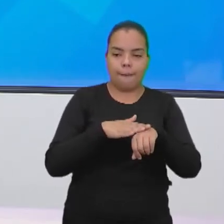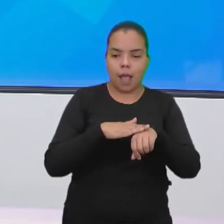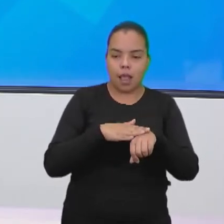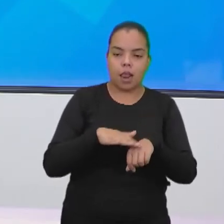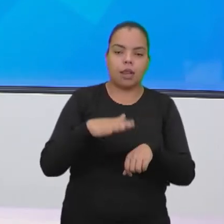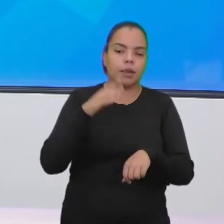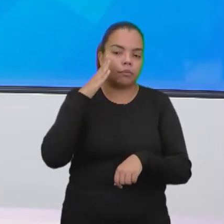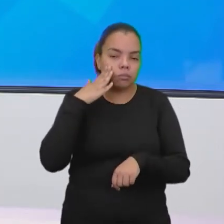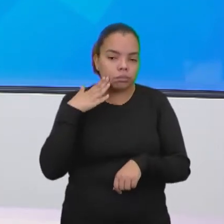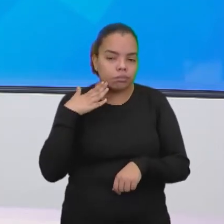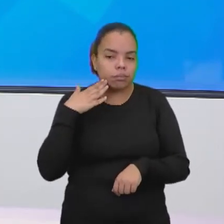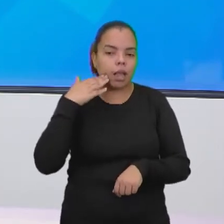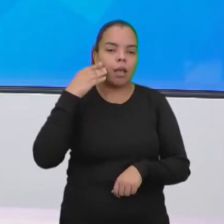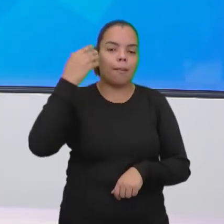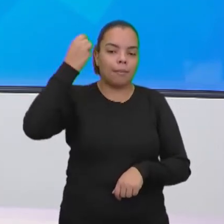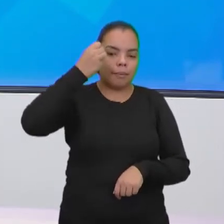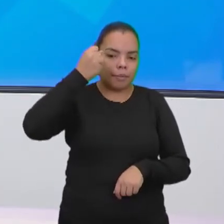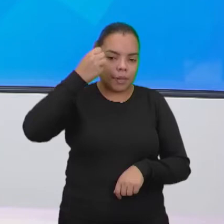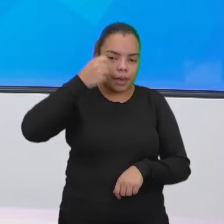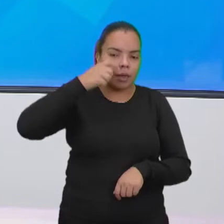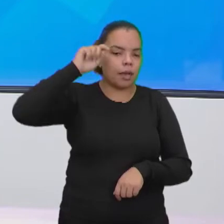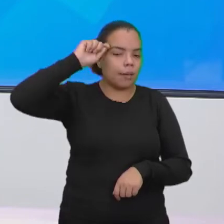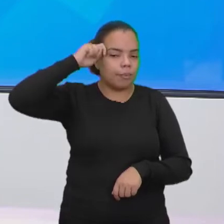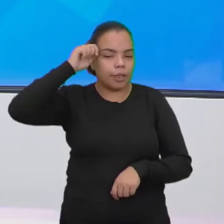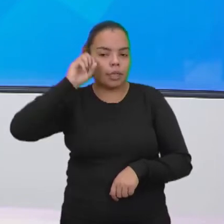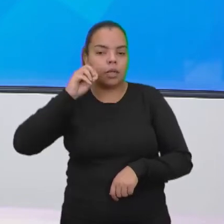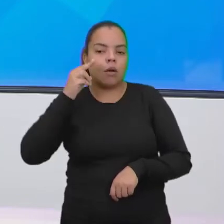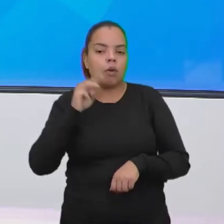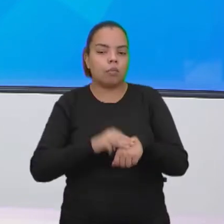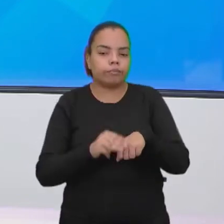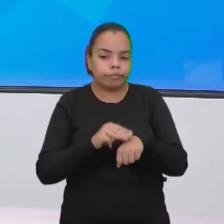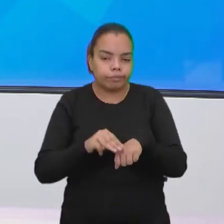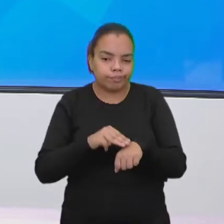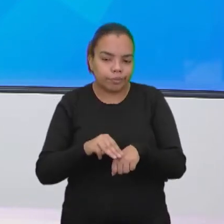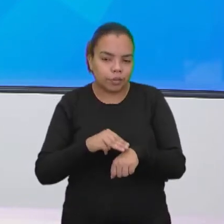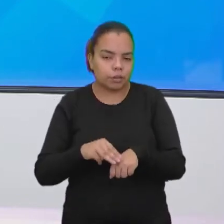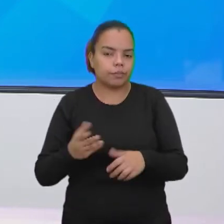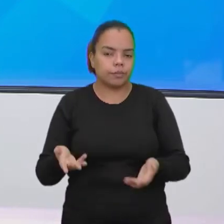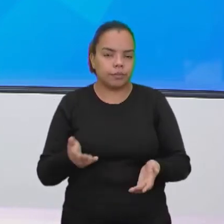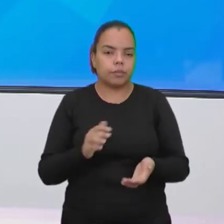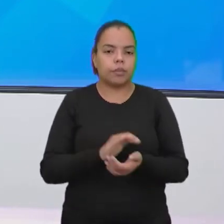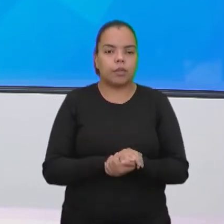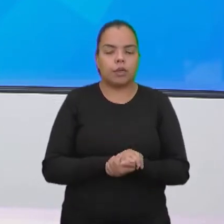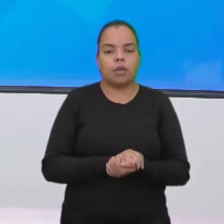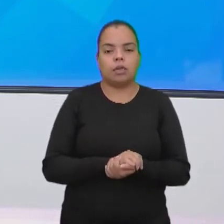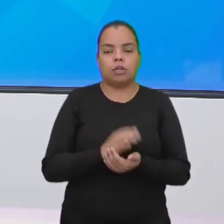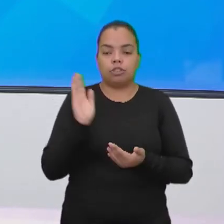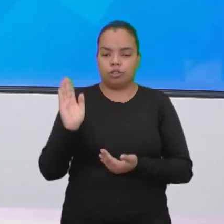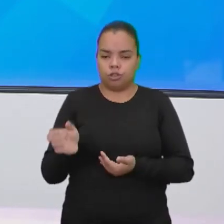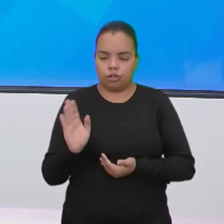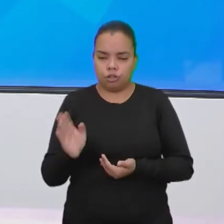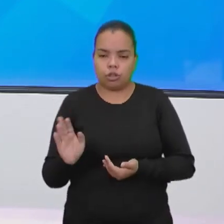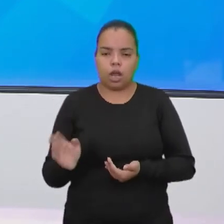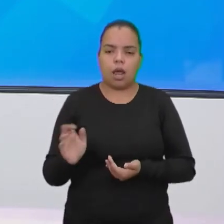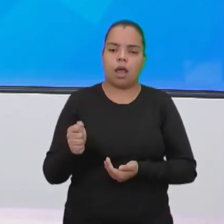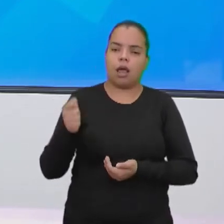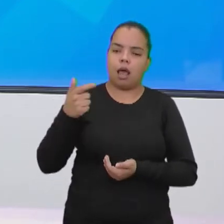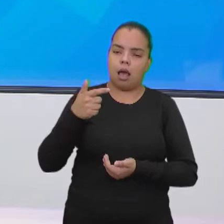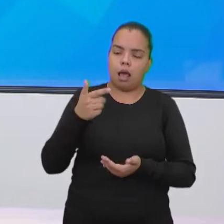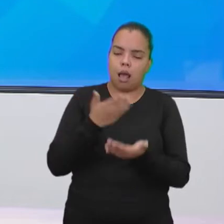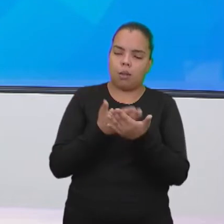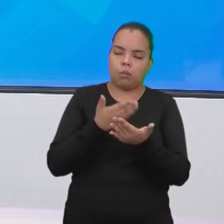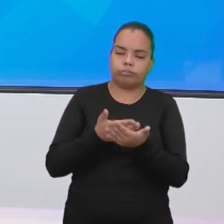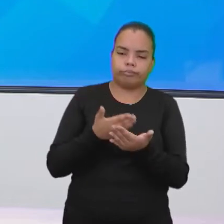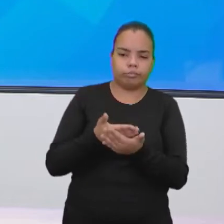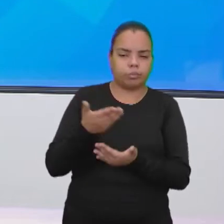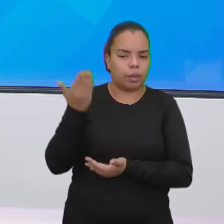pardos, né, a diferença dos salários que a gente até já trouxe aí em aulas anteriores aí para vocês estarem vendo, né, as diferenças como